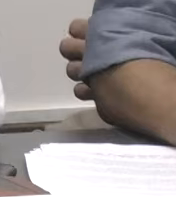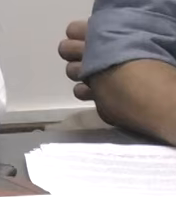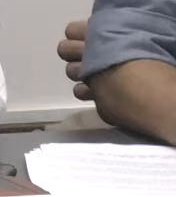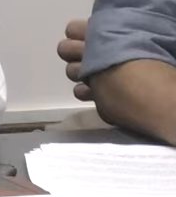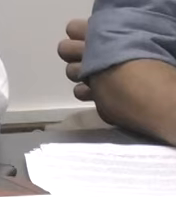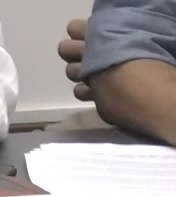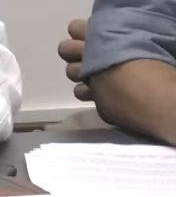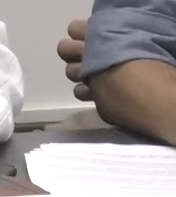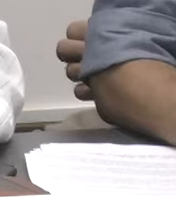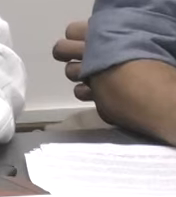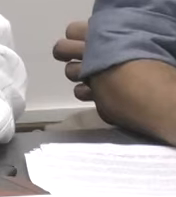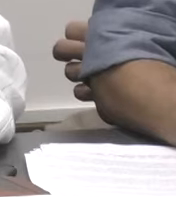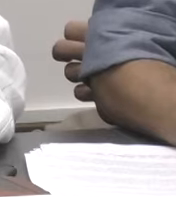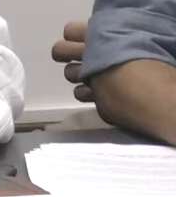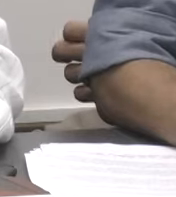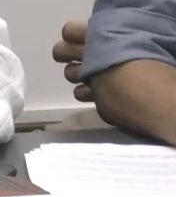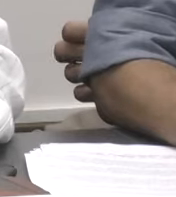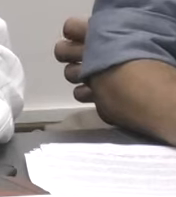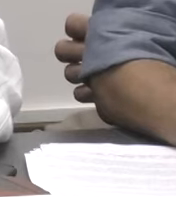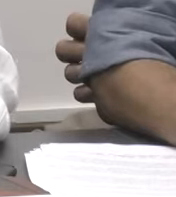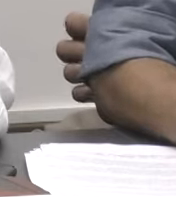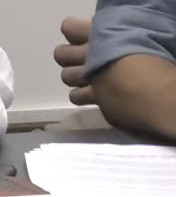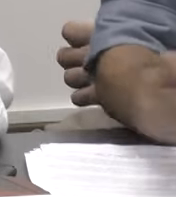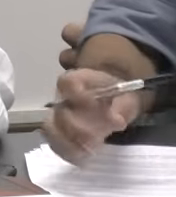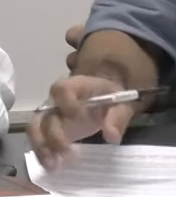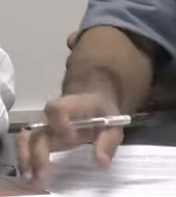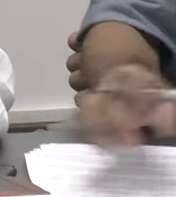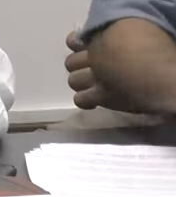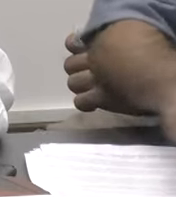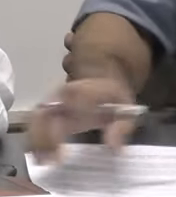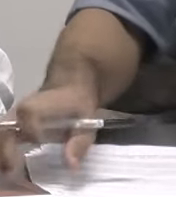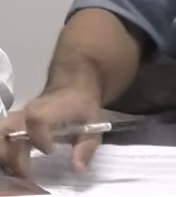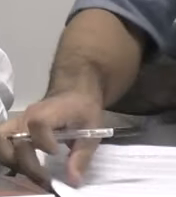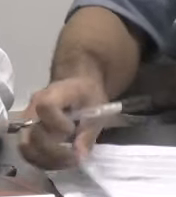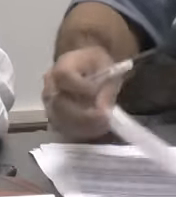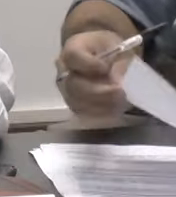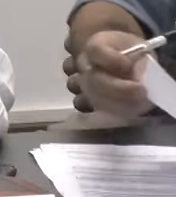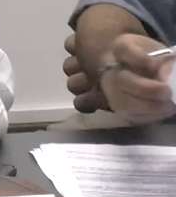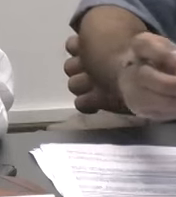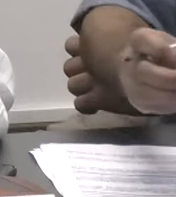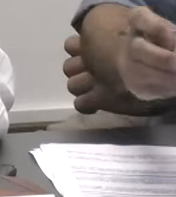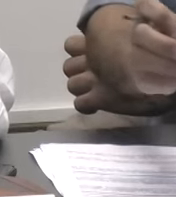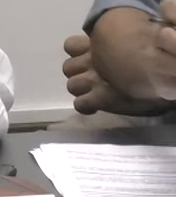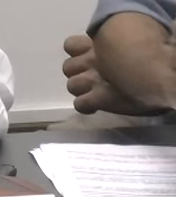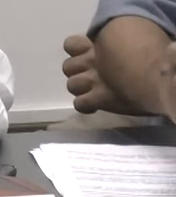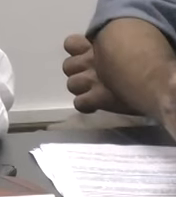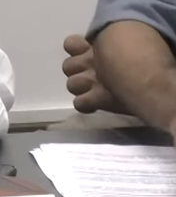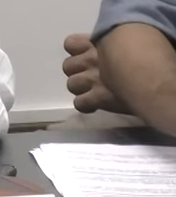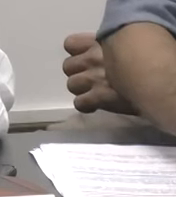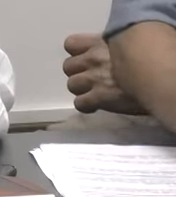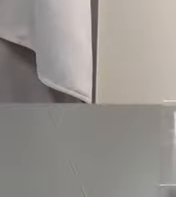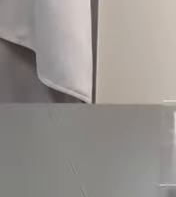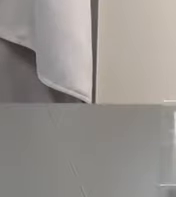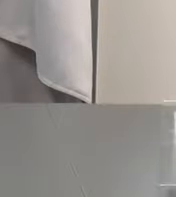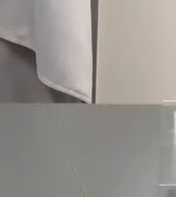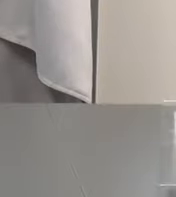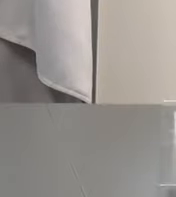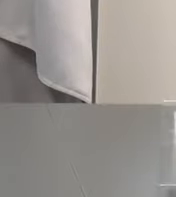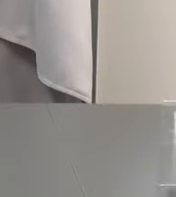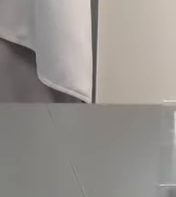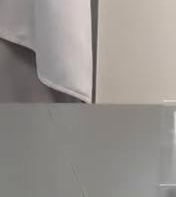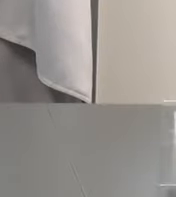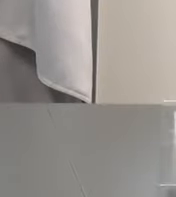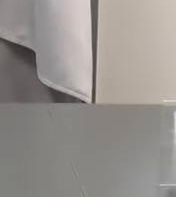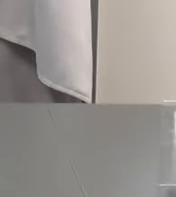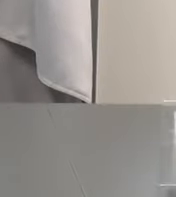rapidamente? Claro, a lei federal, claro. É uma lei ampla, inclusive, é uma lei... que desde a década de 40 foi o primeiro grande compilado legislativo